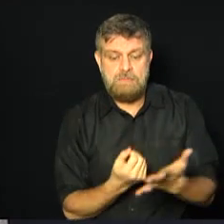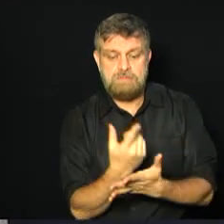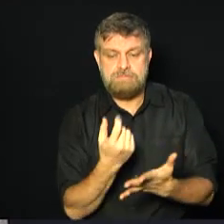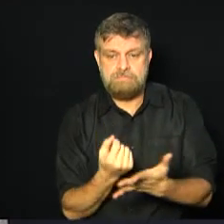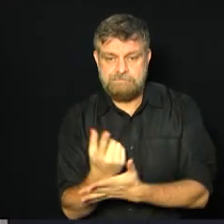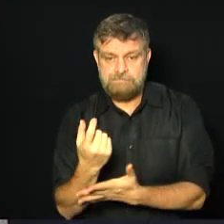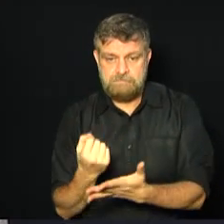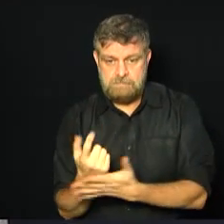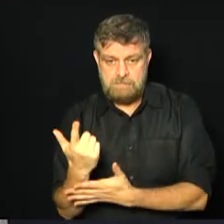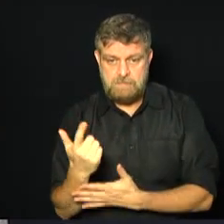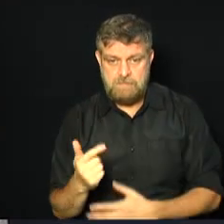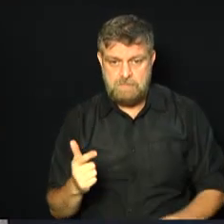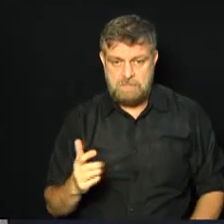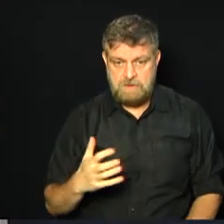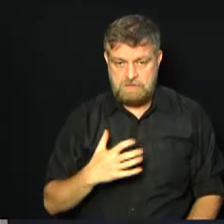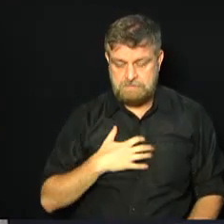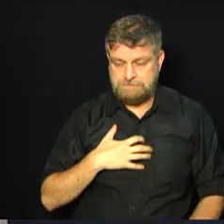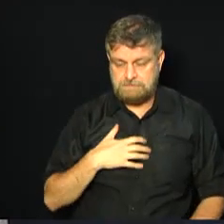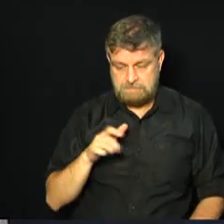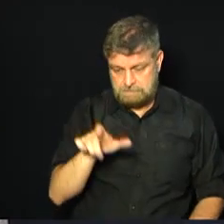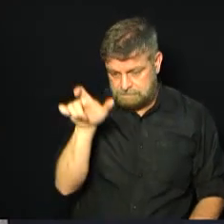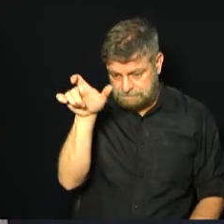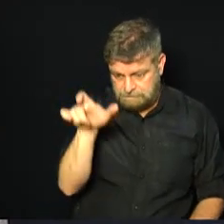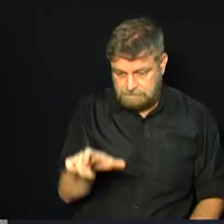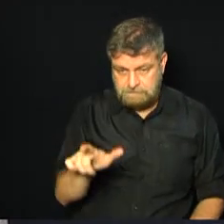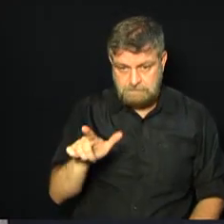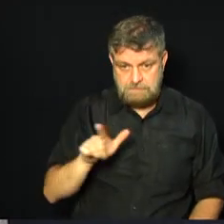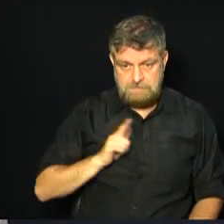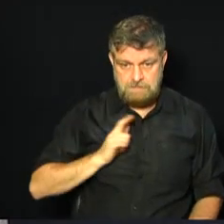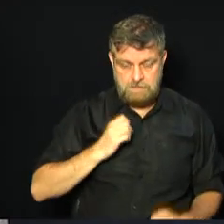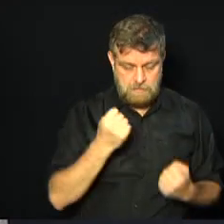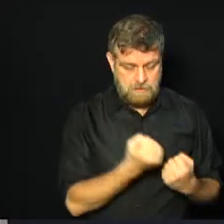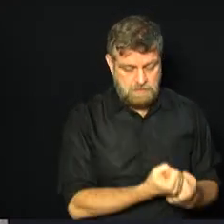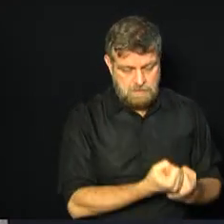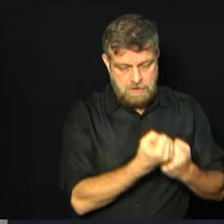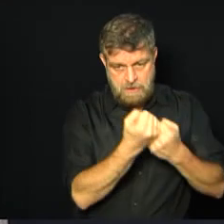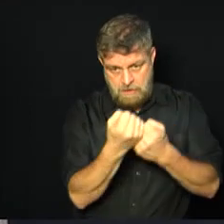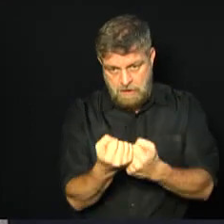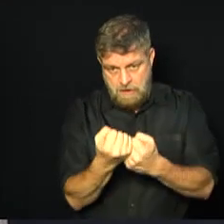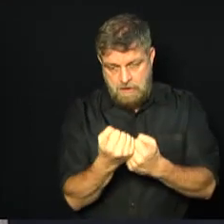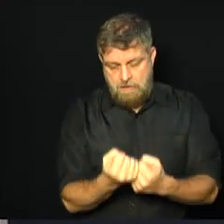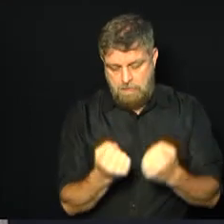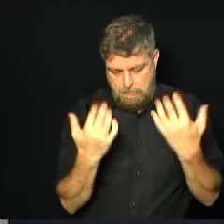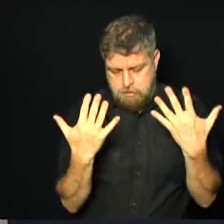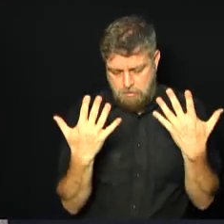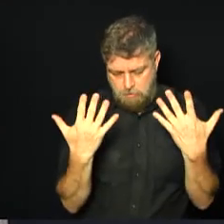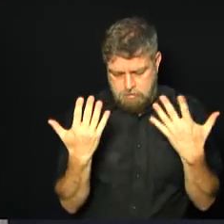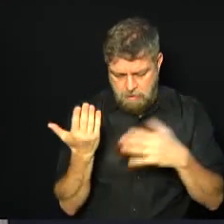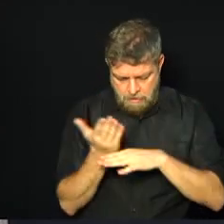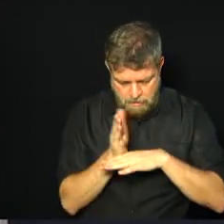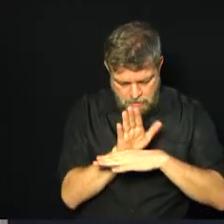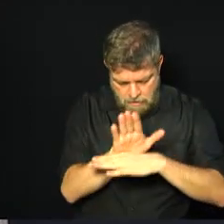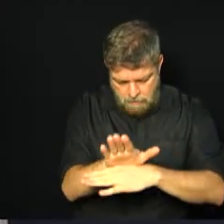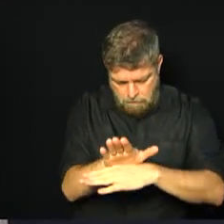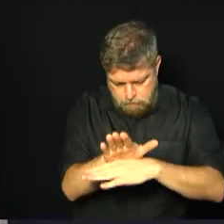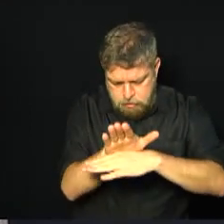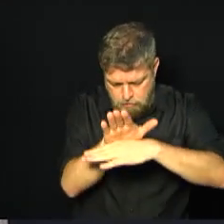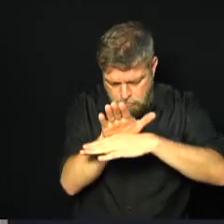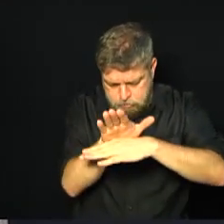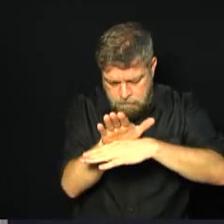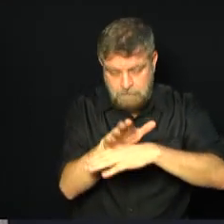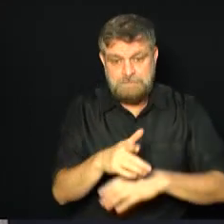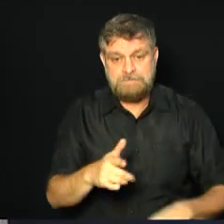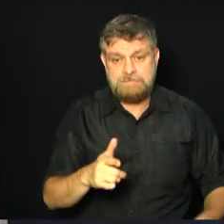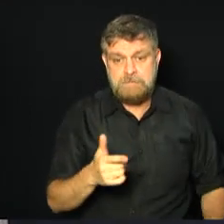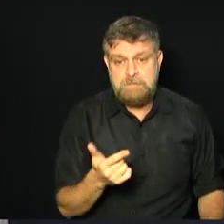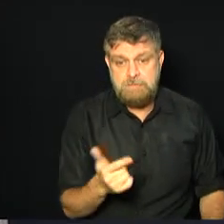desta forma, ele precisa que alguém dê para ele uma mão e que essa mão não tenha uma via